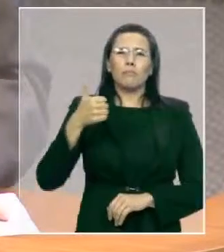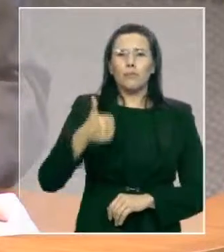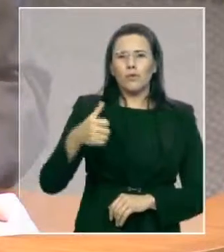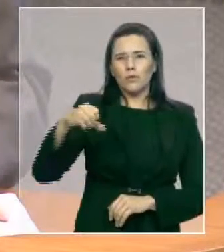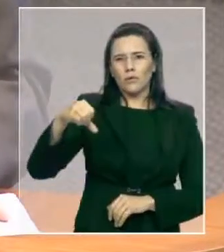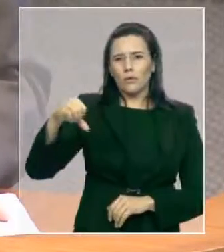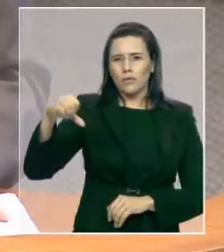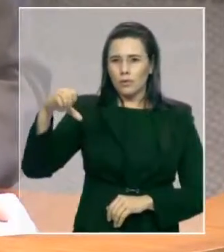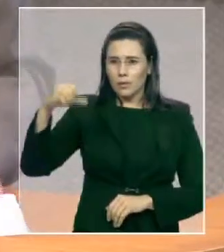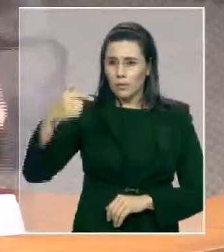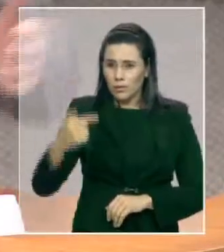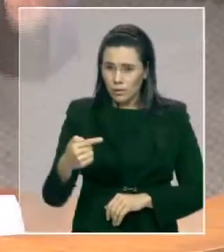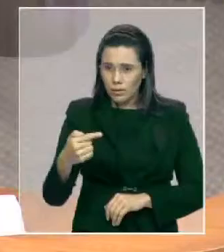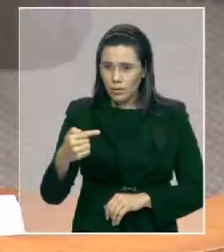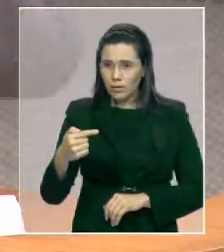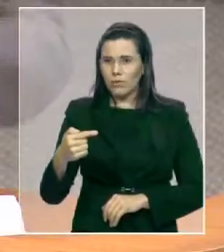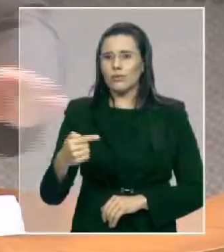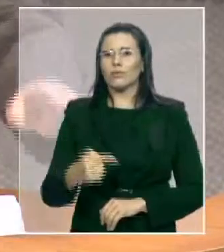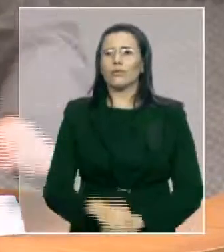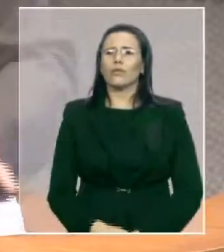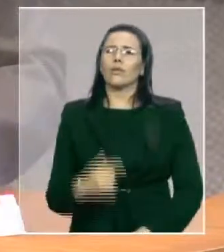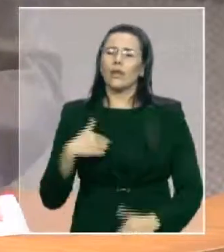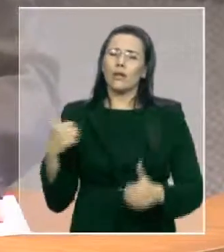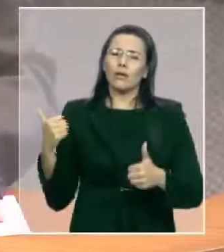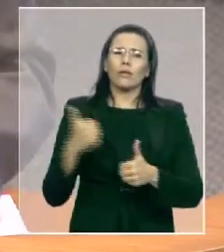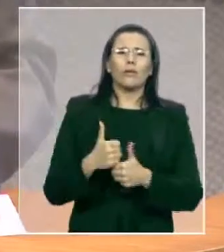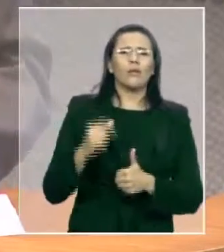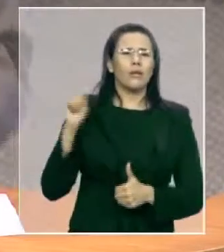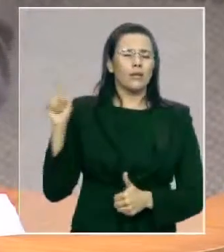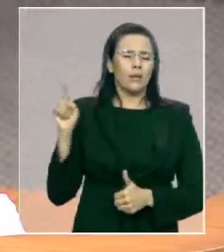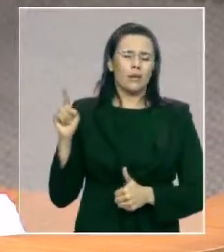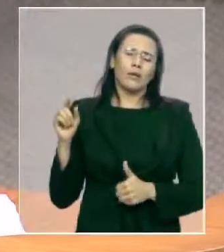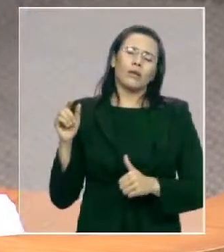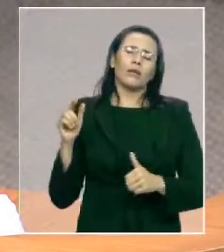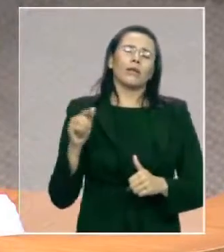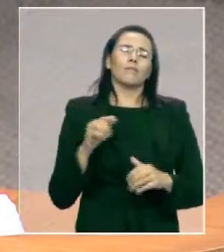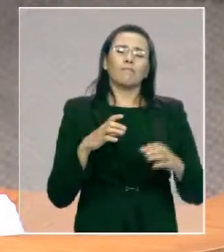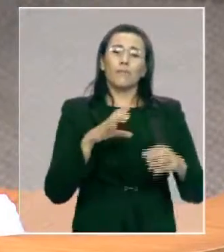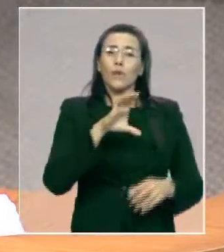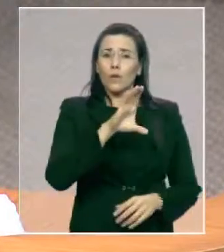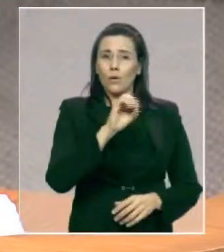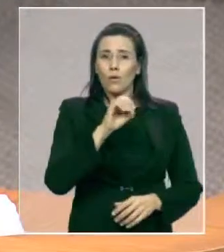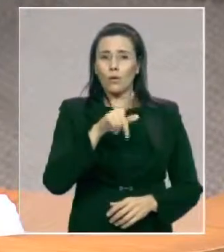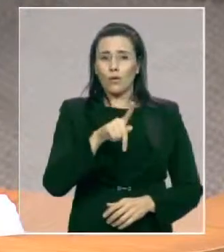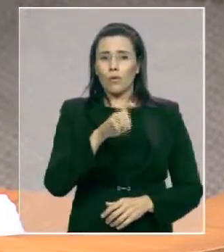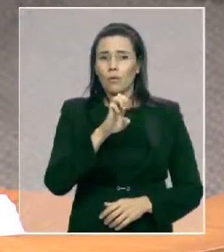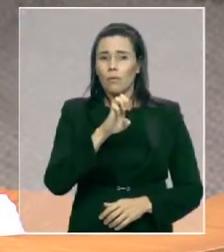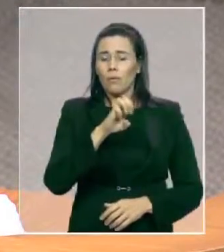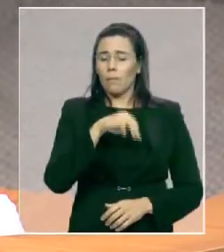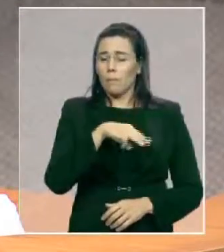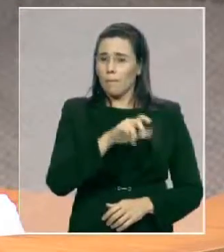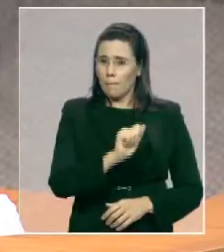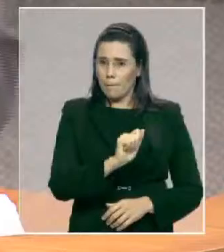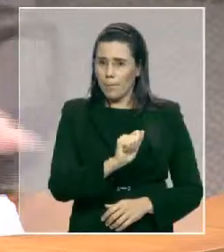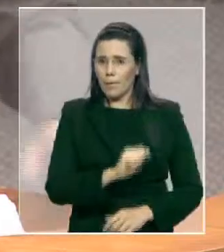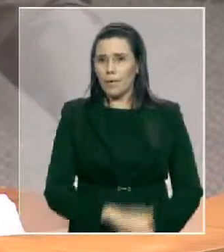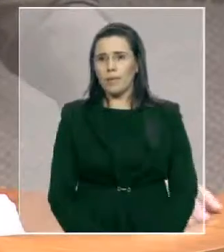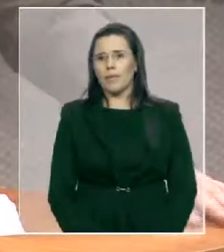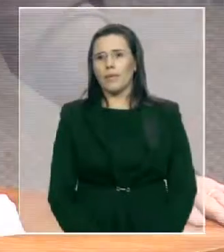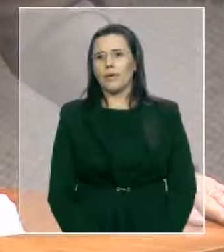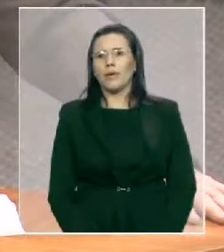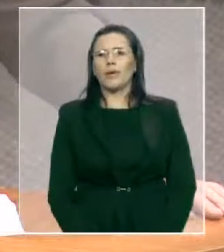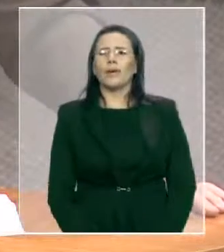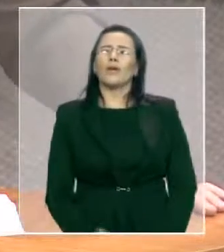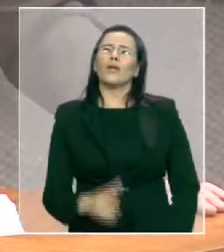extinto. Aqui naquela época da Copema, lá colocaram a lei do meio, que eu acho que 100% dos